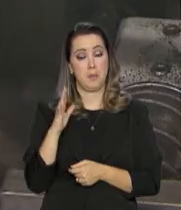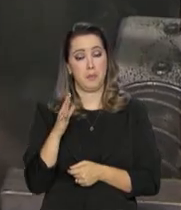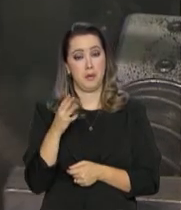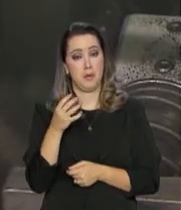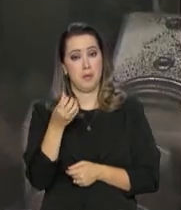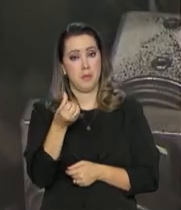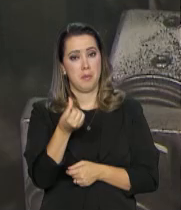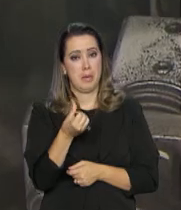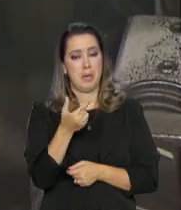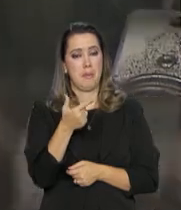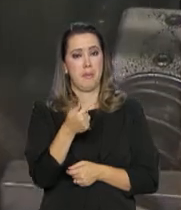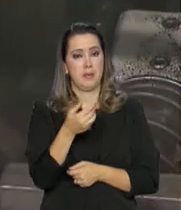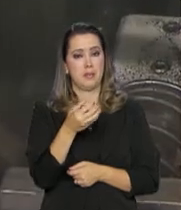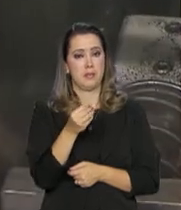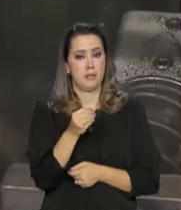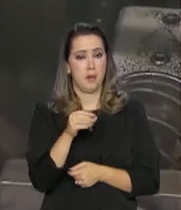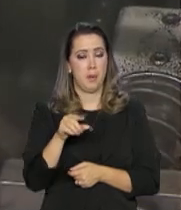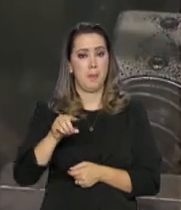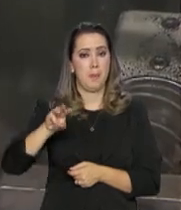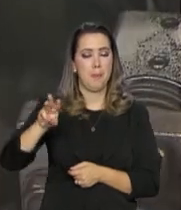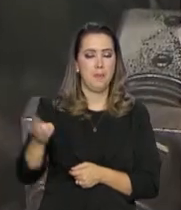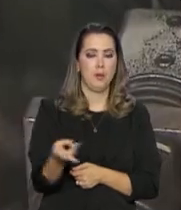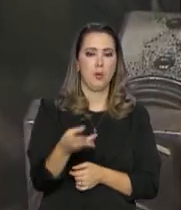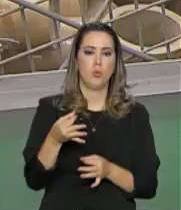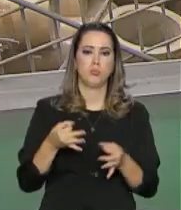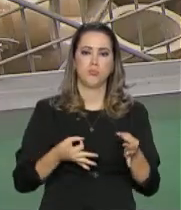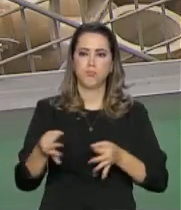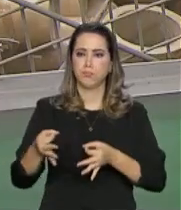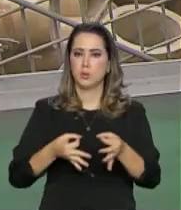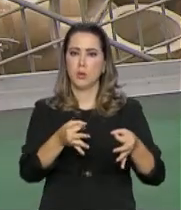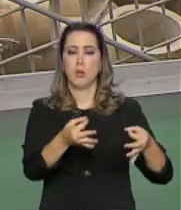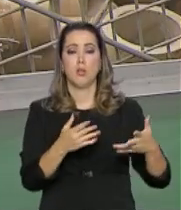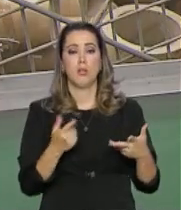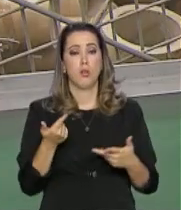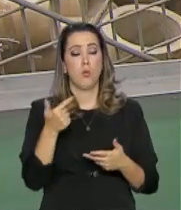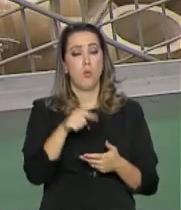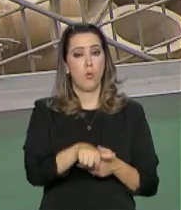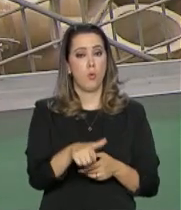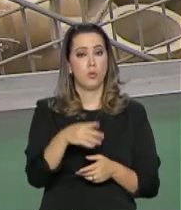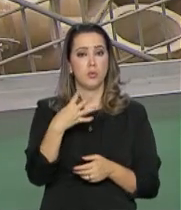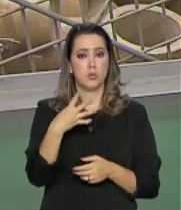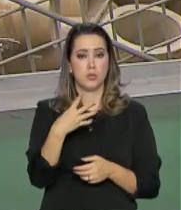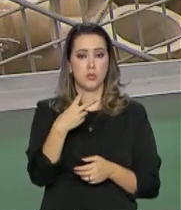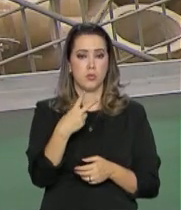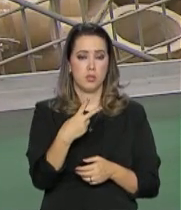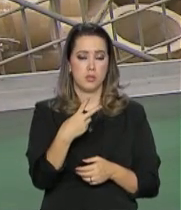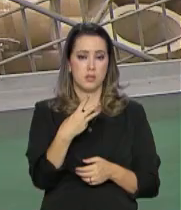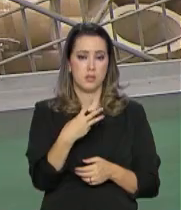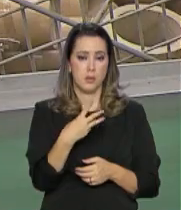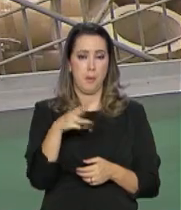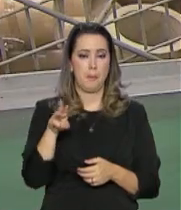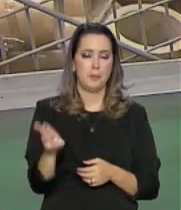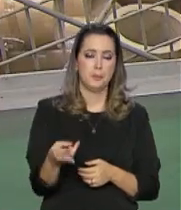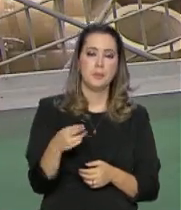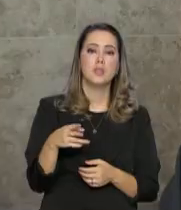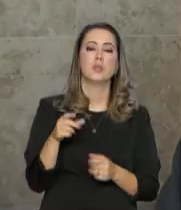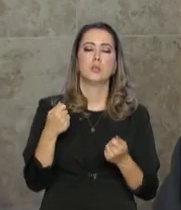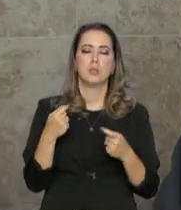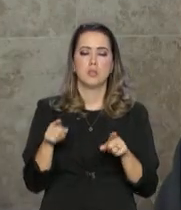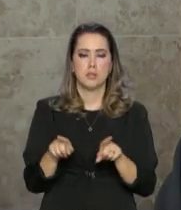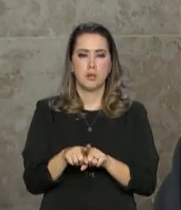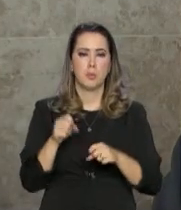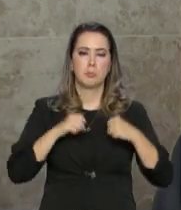670 milhões de moedas para este ano a previsão é que outras 423 milhões sejam fabricadas